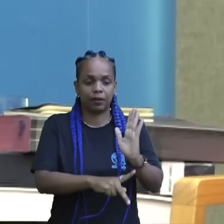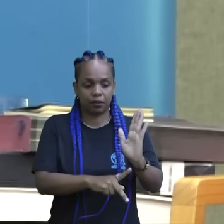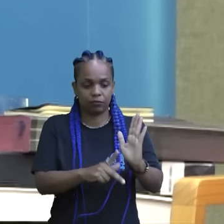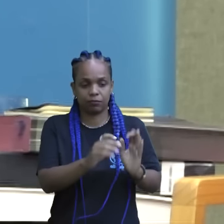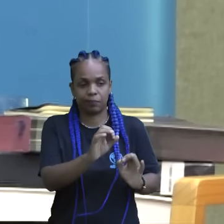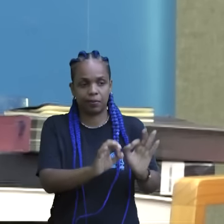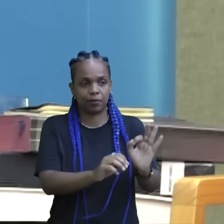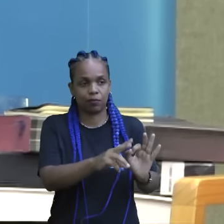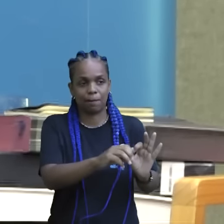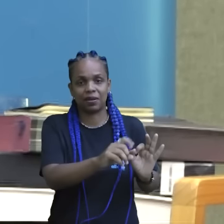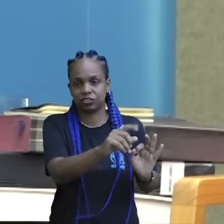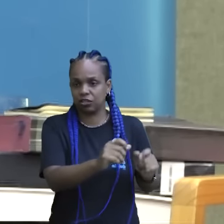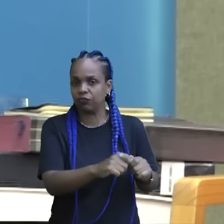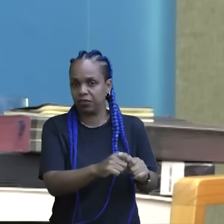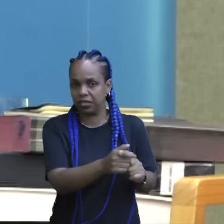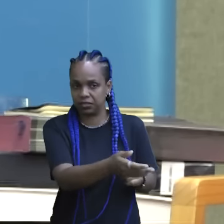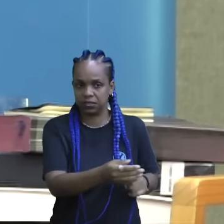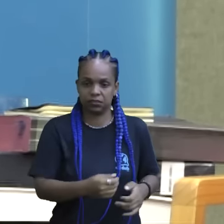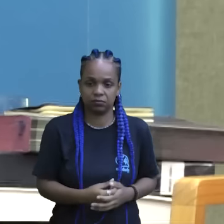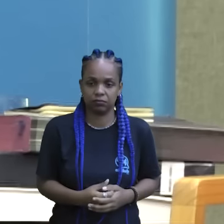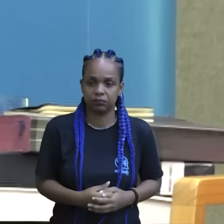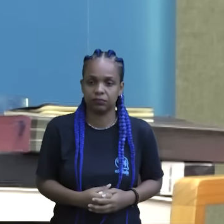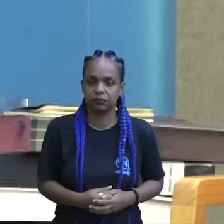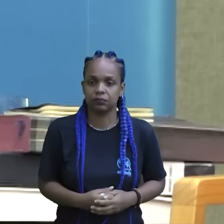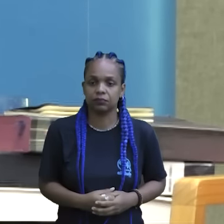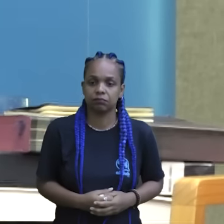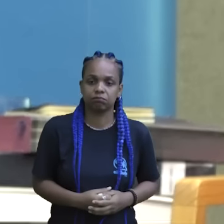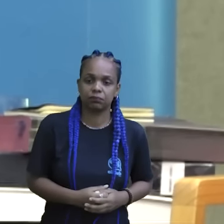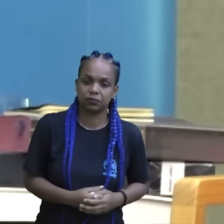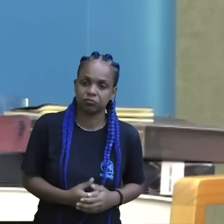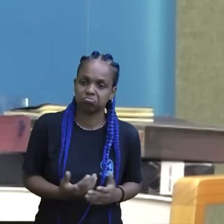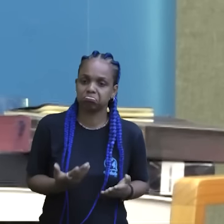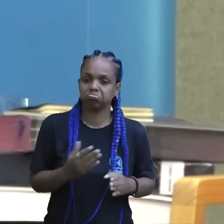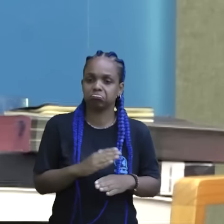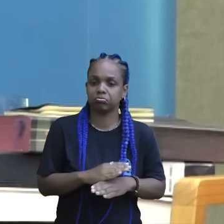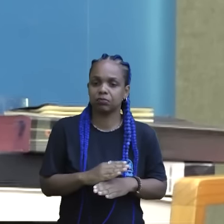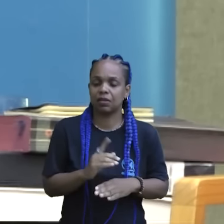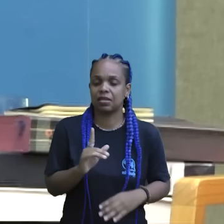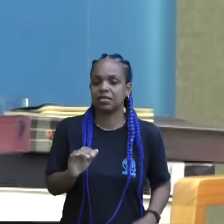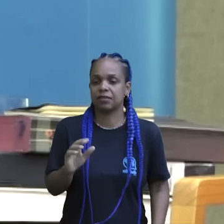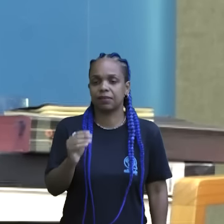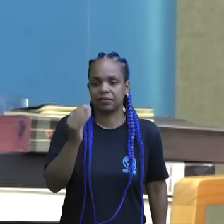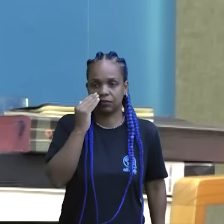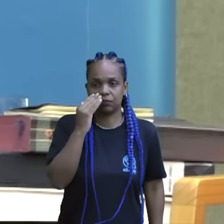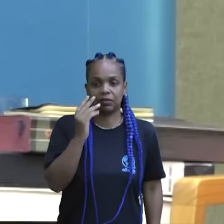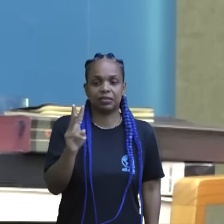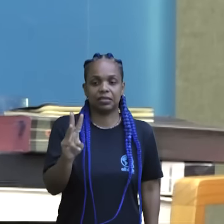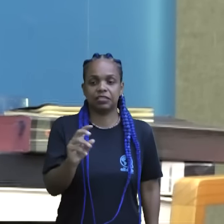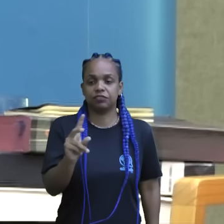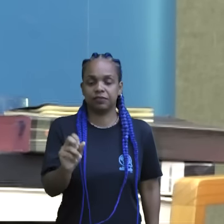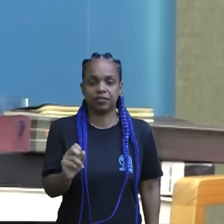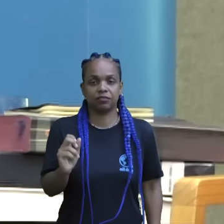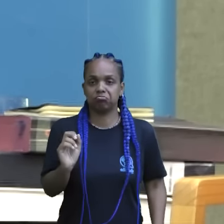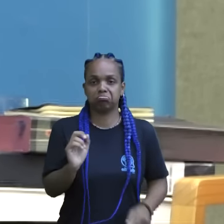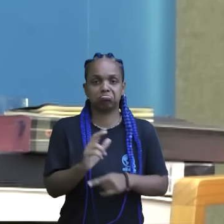por 3 vezes entrar na academia e não conseguiu. Na última vez, desistiu.